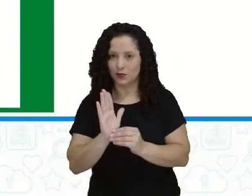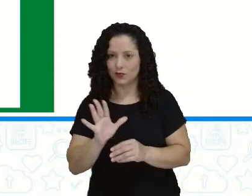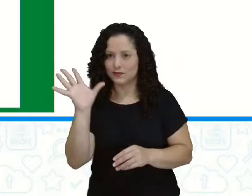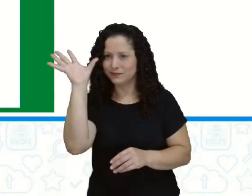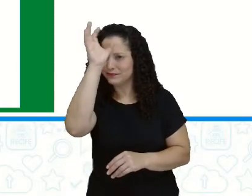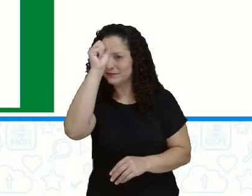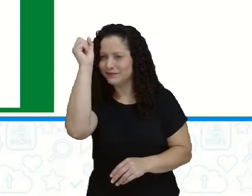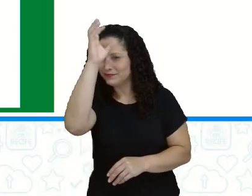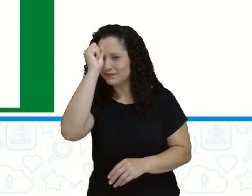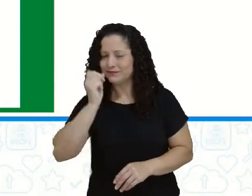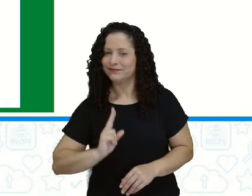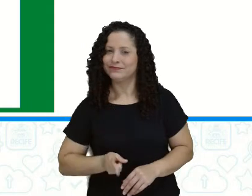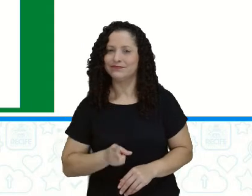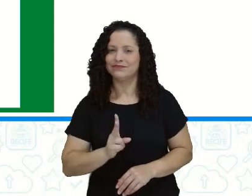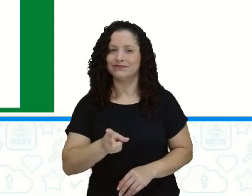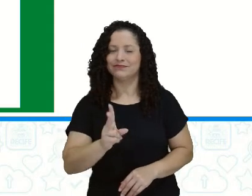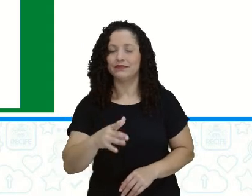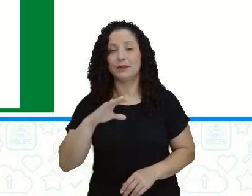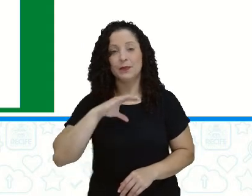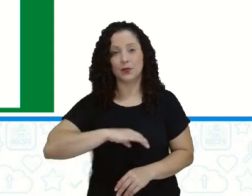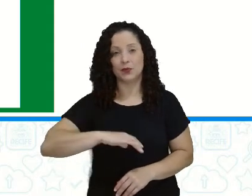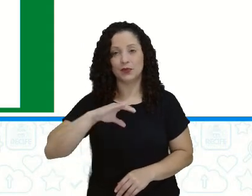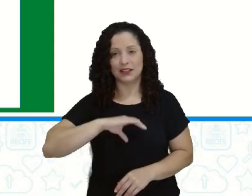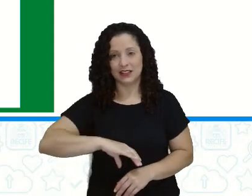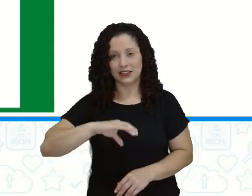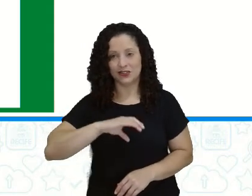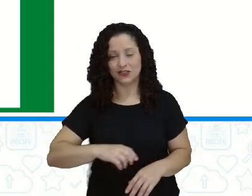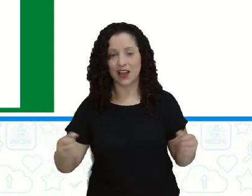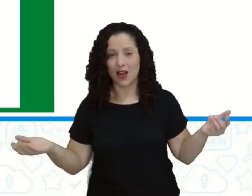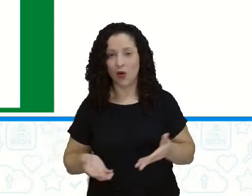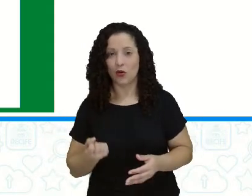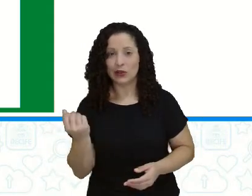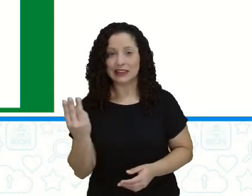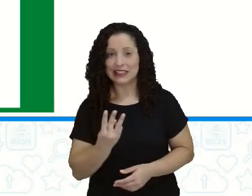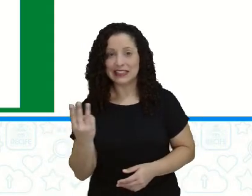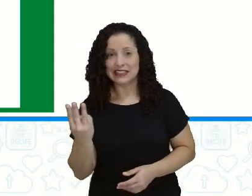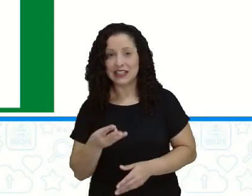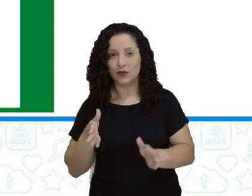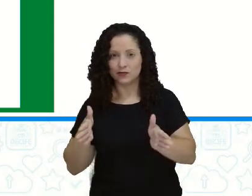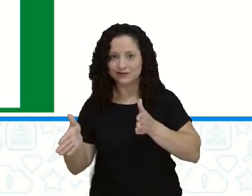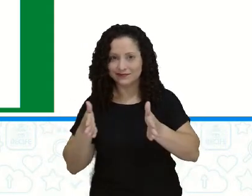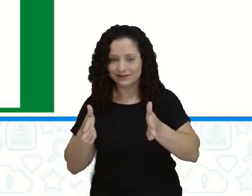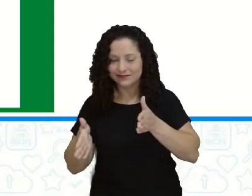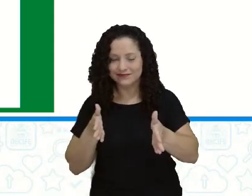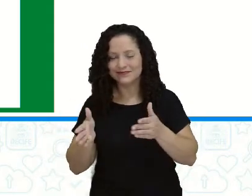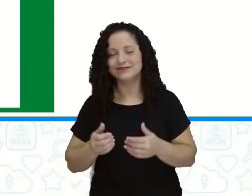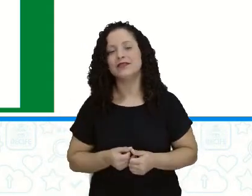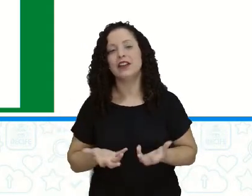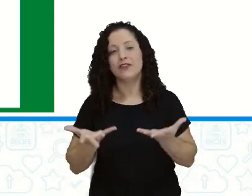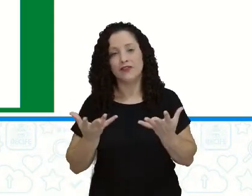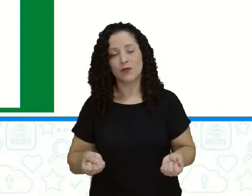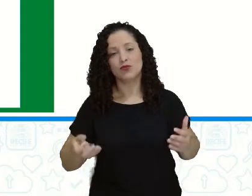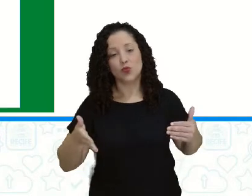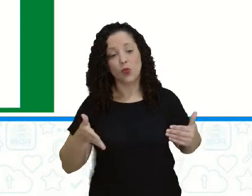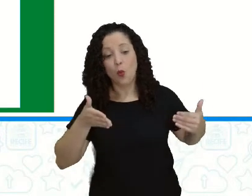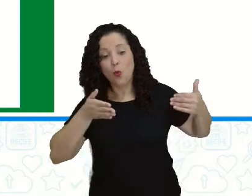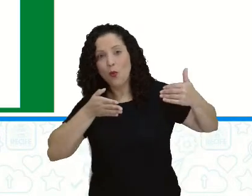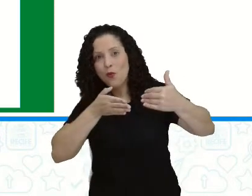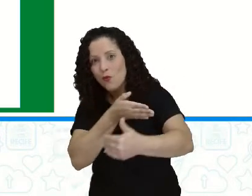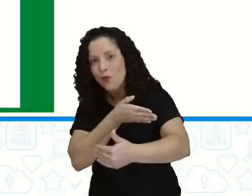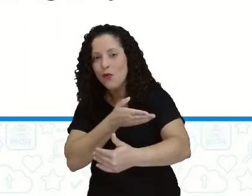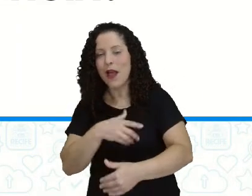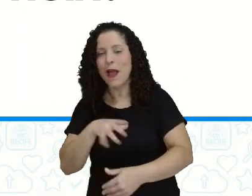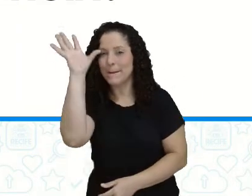Língua Portuguesa. Estamos no 3º volume desse material e vamos continuar aprendendo muito com